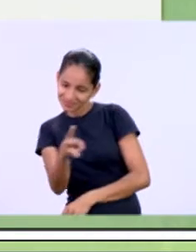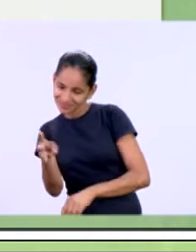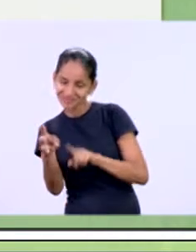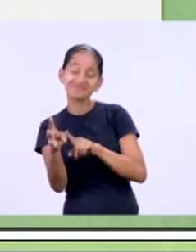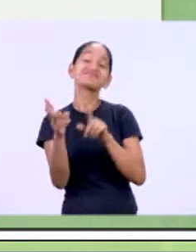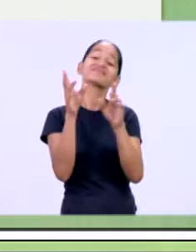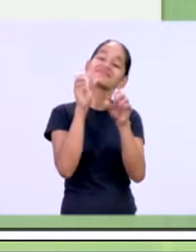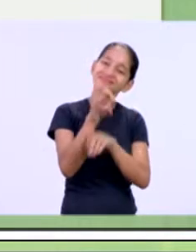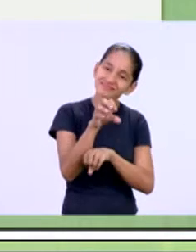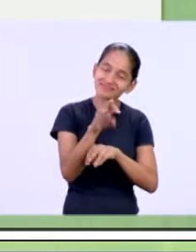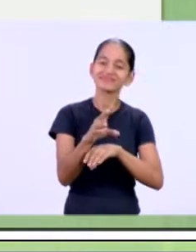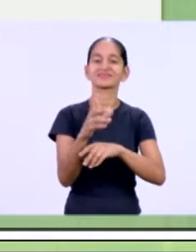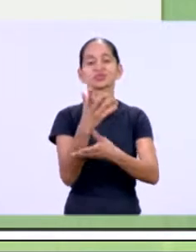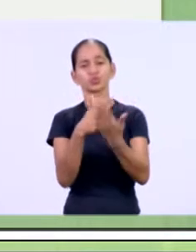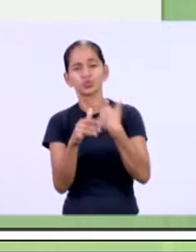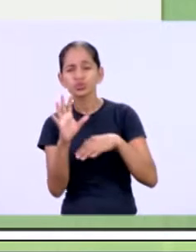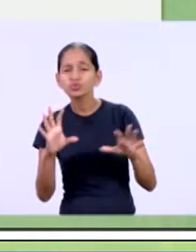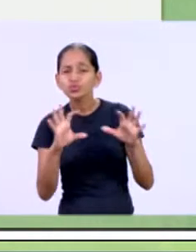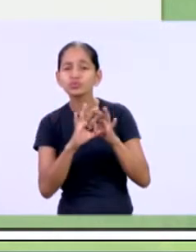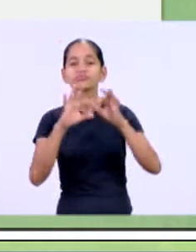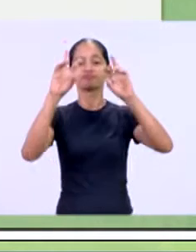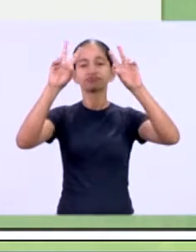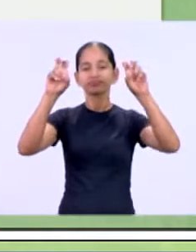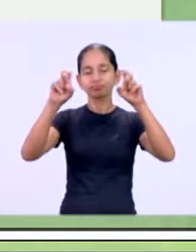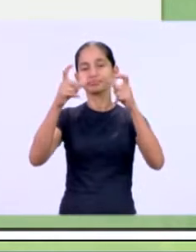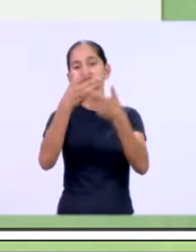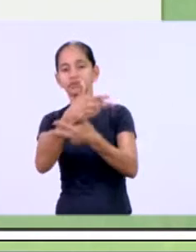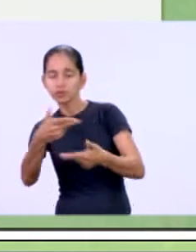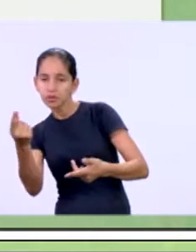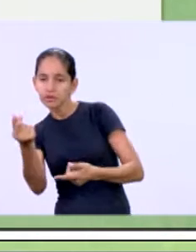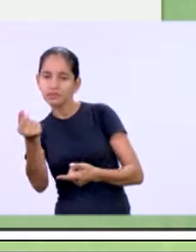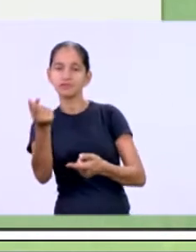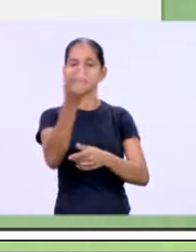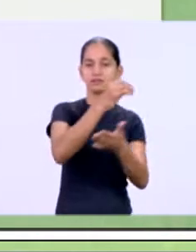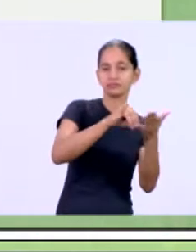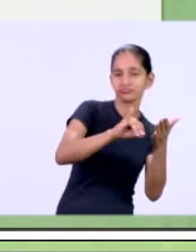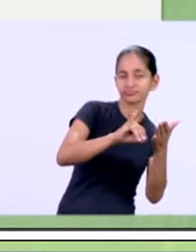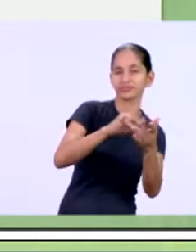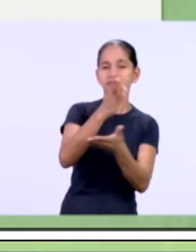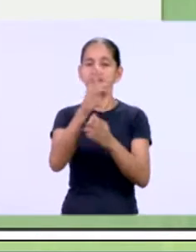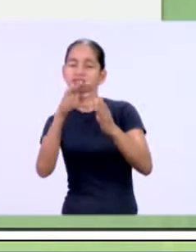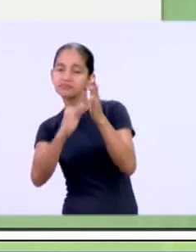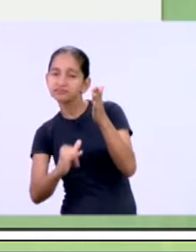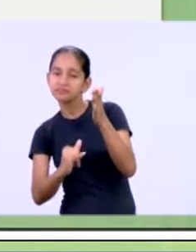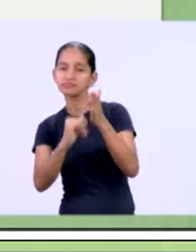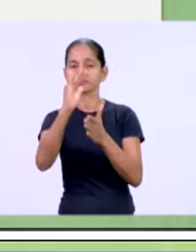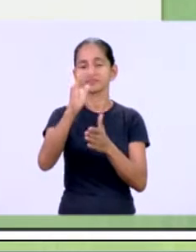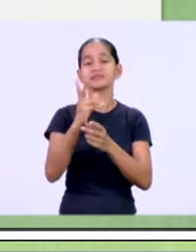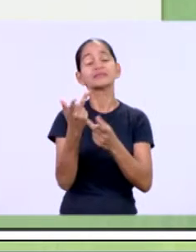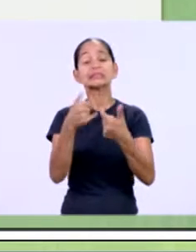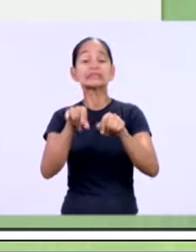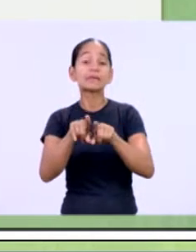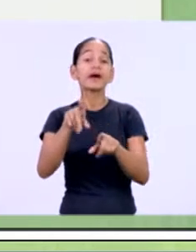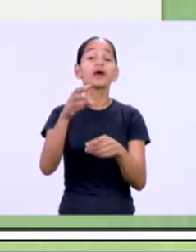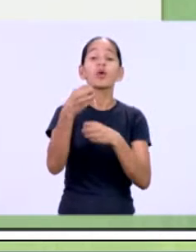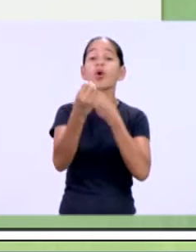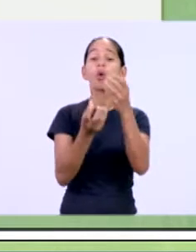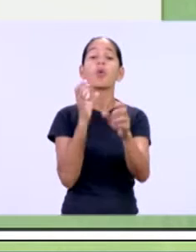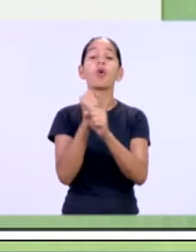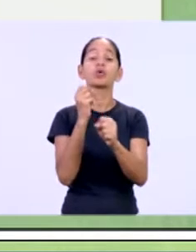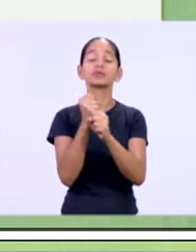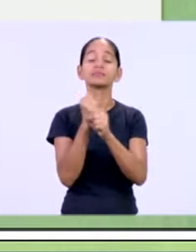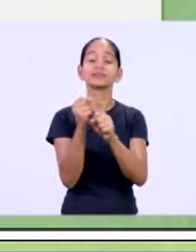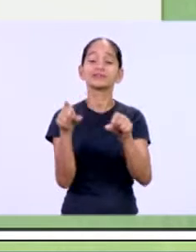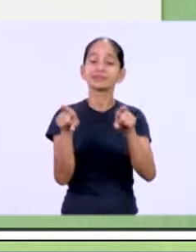planejamento tributário, relação entre tributos e custos, elisão, evasão fiscal, contabilização de